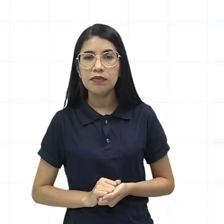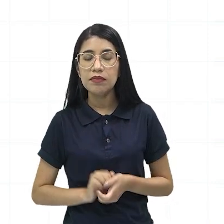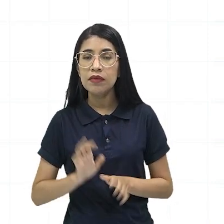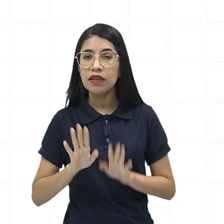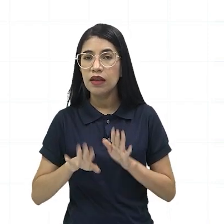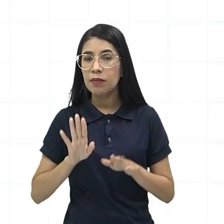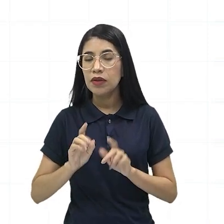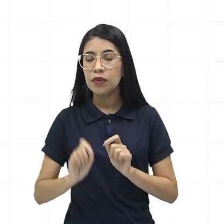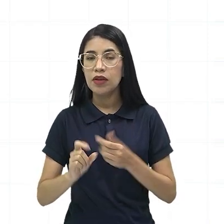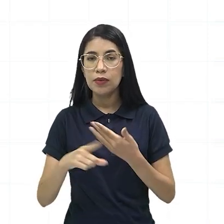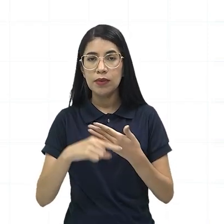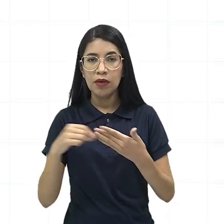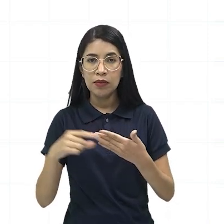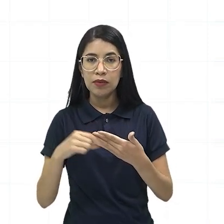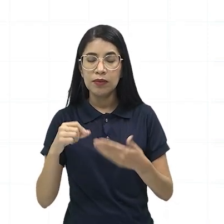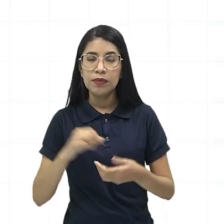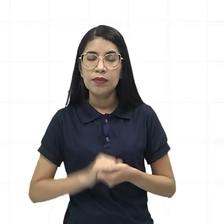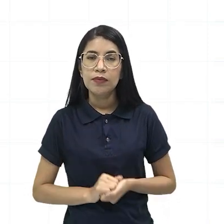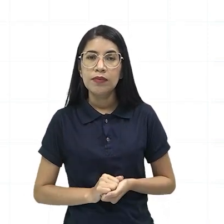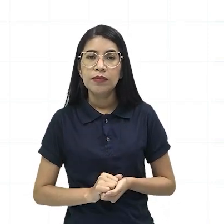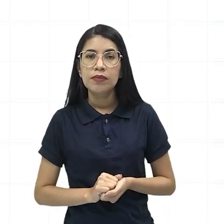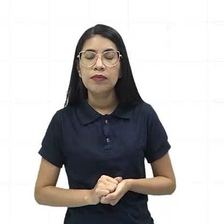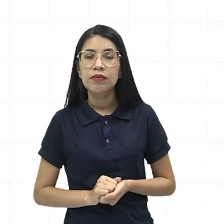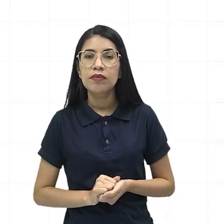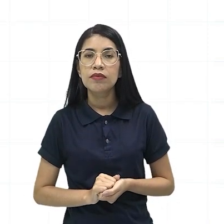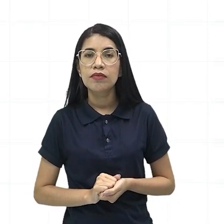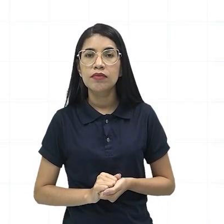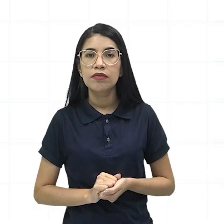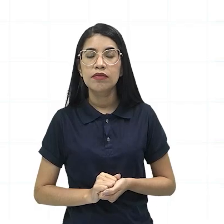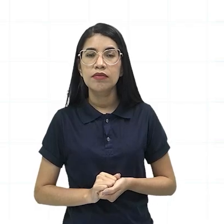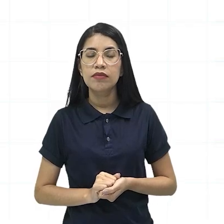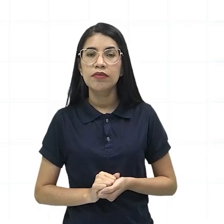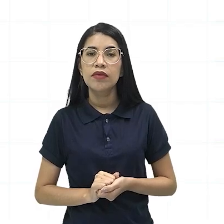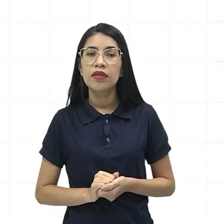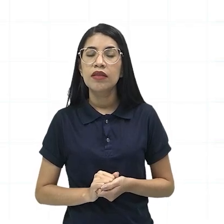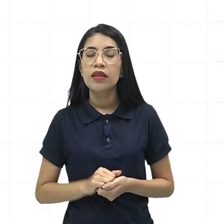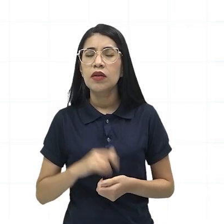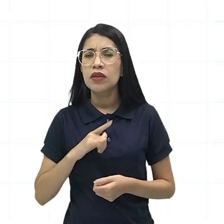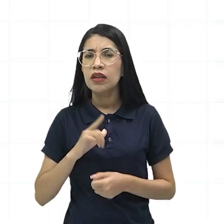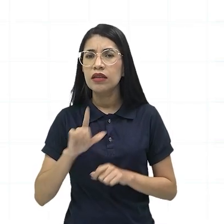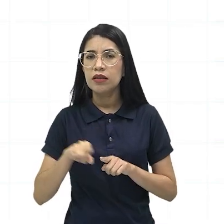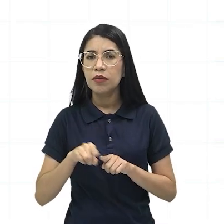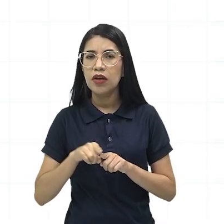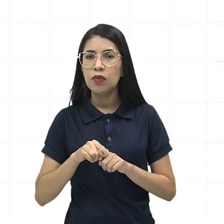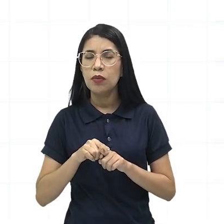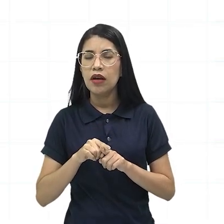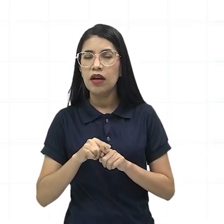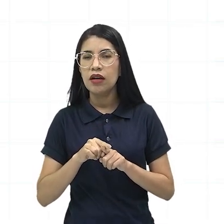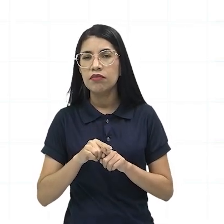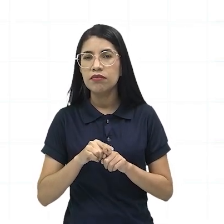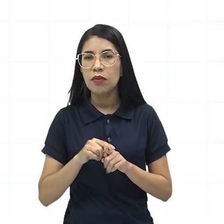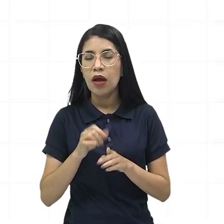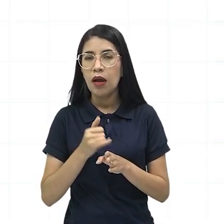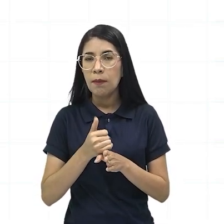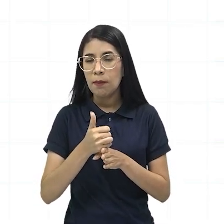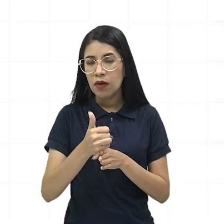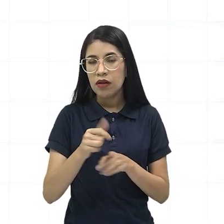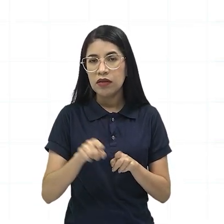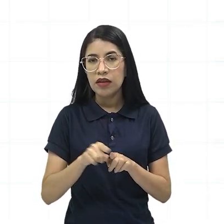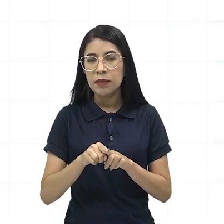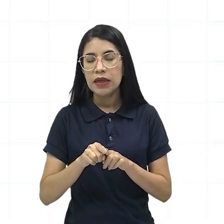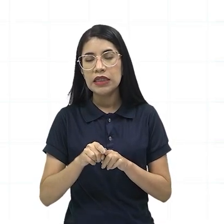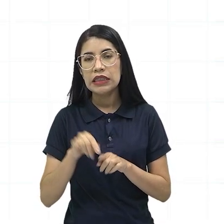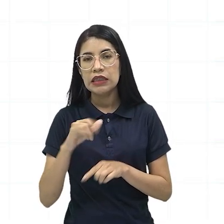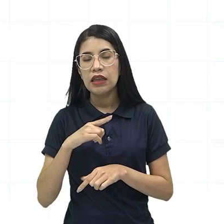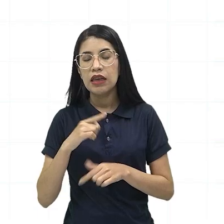escolha do autor. Nas crônicas, né, geralmente apresenta alguma moral no final. Você quer fazer com que o seu público ria a partir de uma